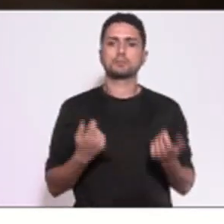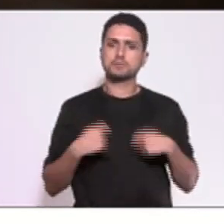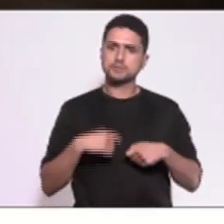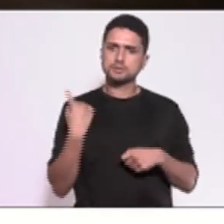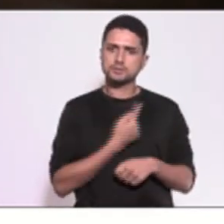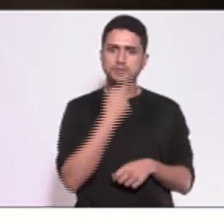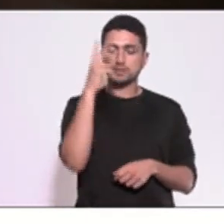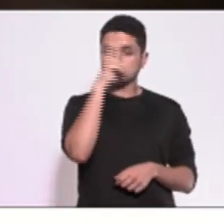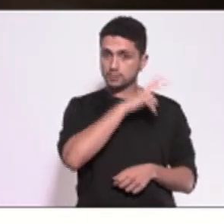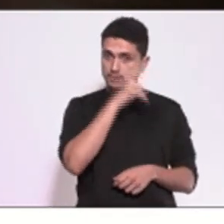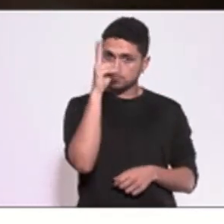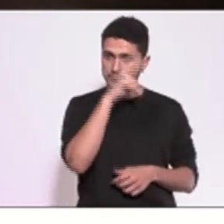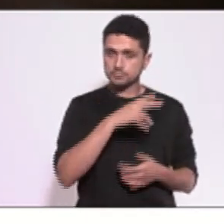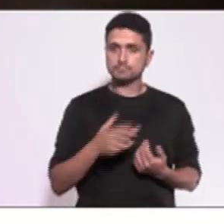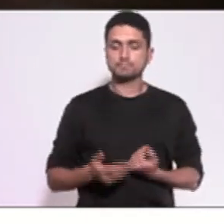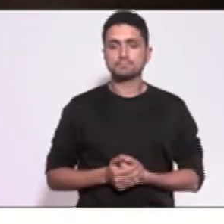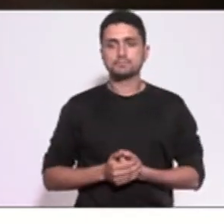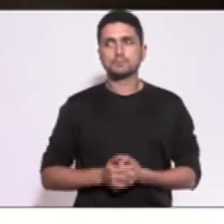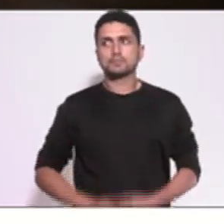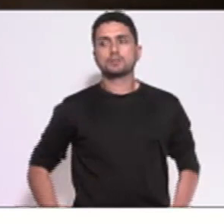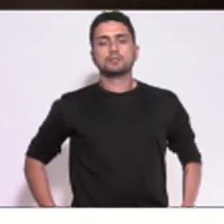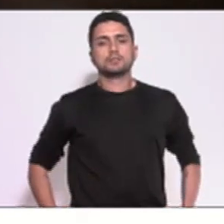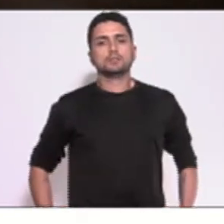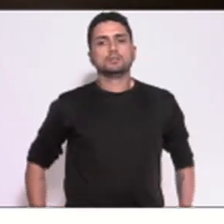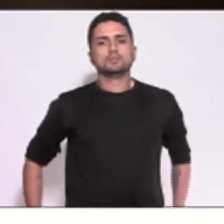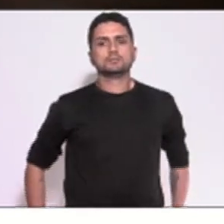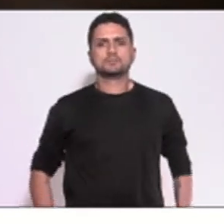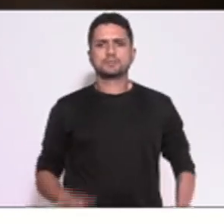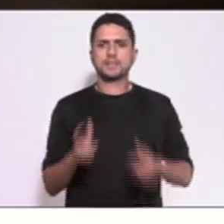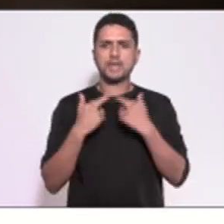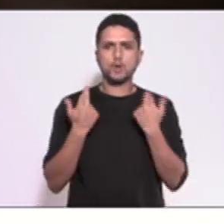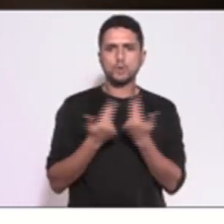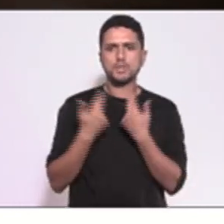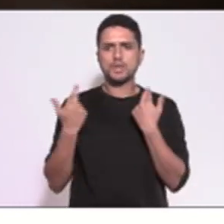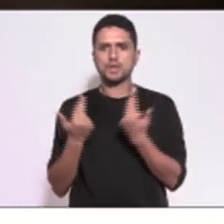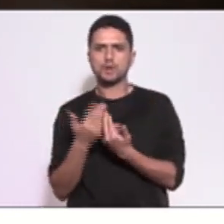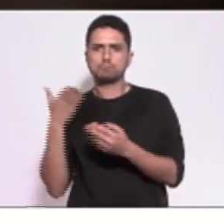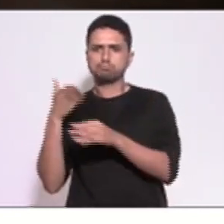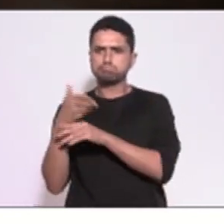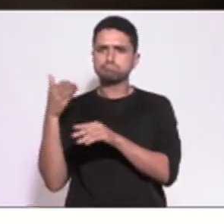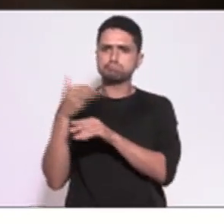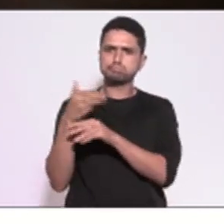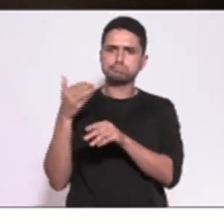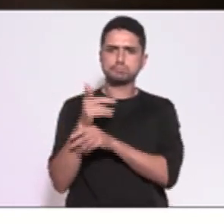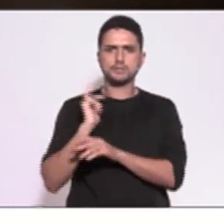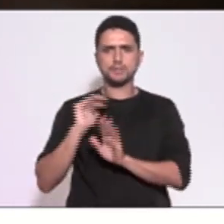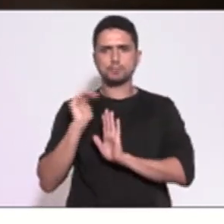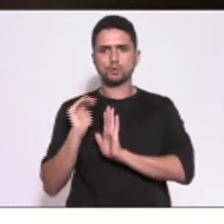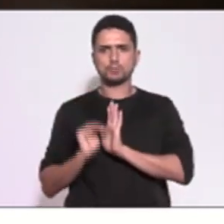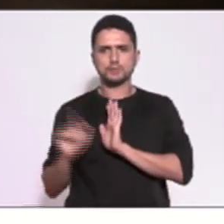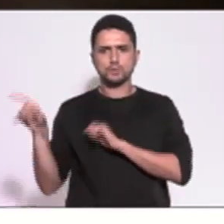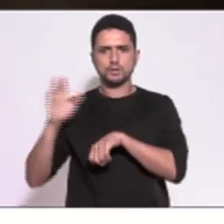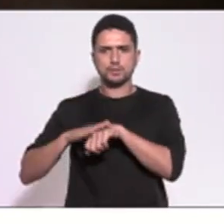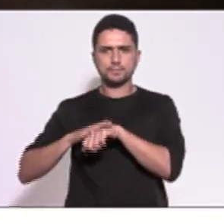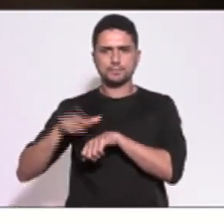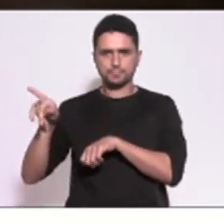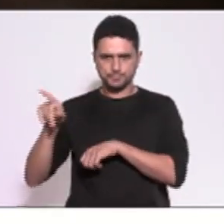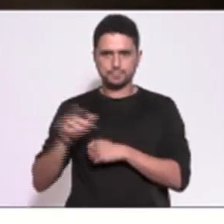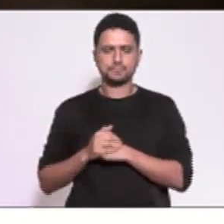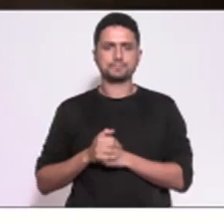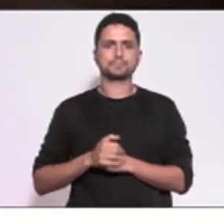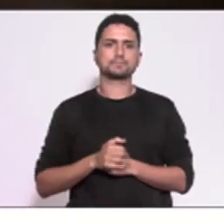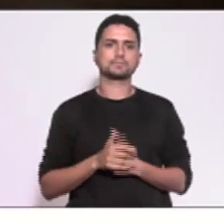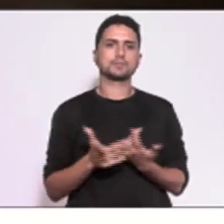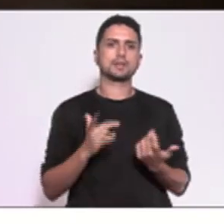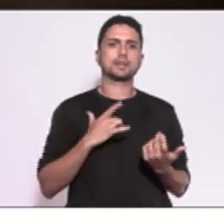que no início, você vai às reuniões levadas pela programação feita pelo Ronaldo, e tem